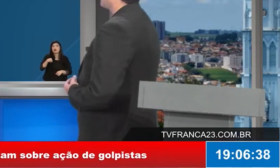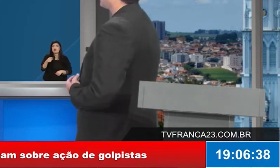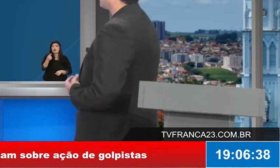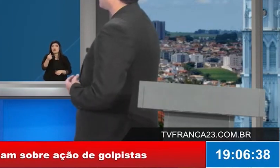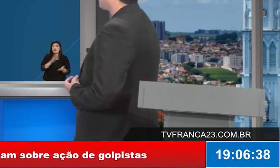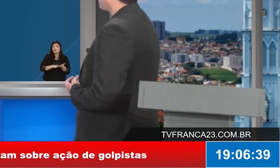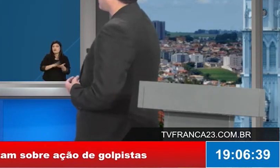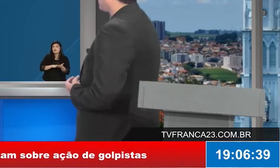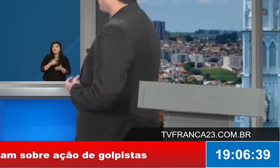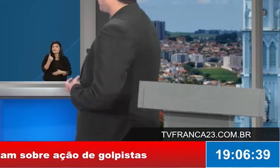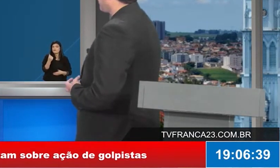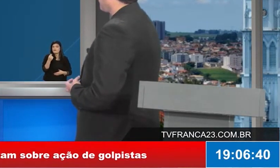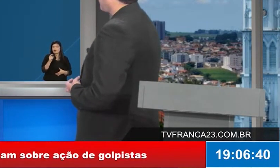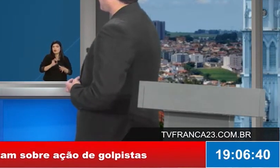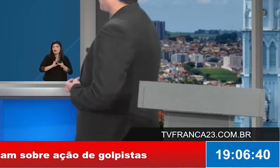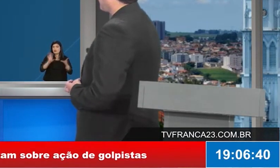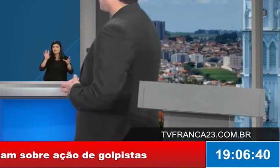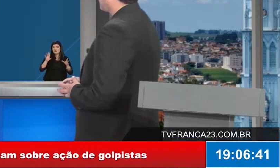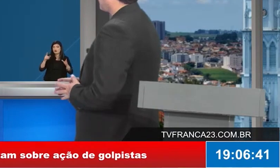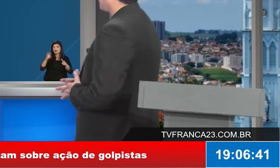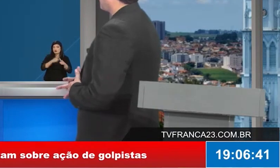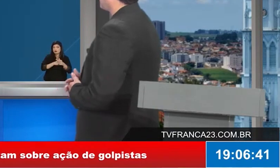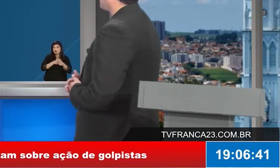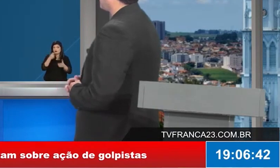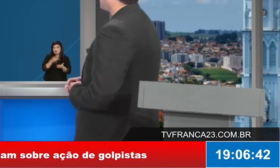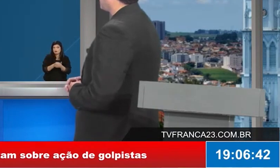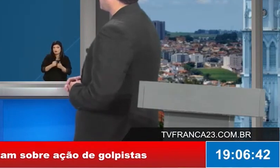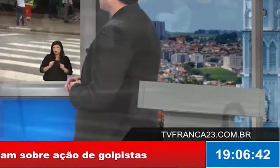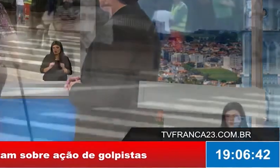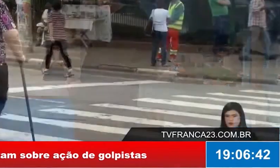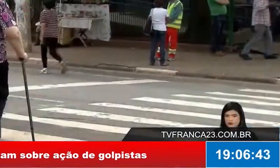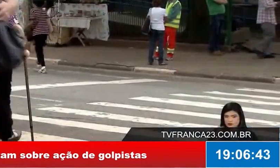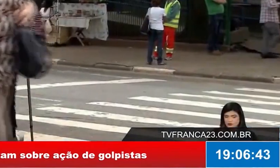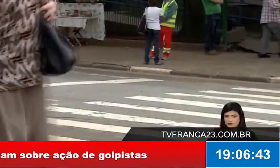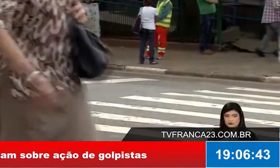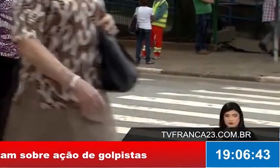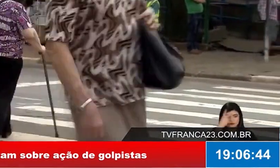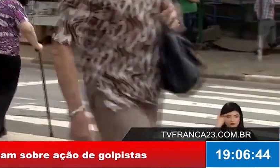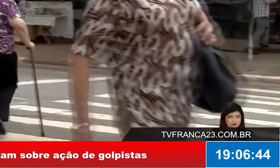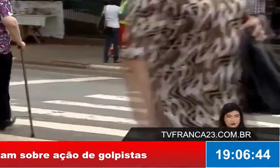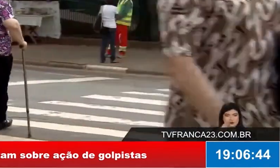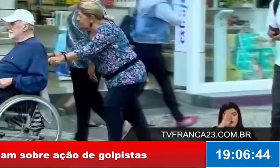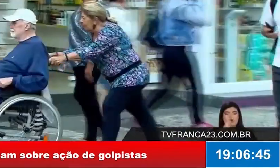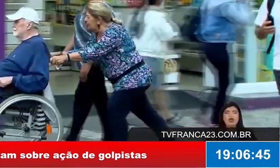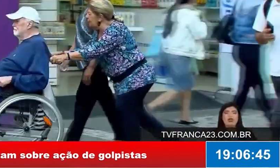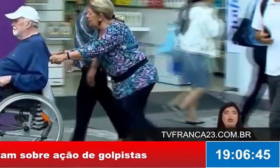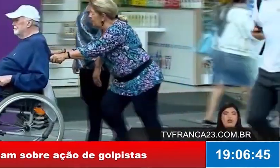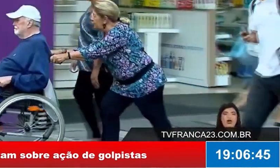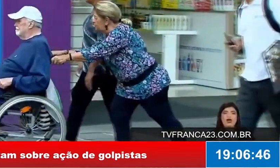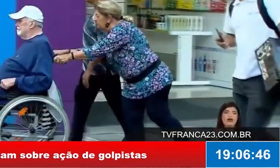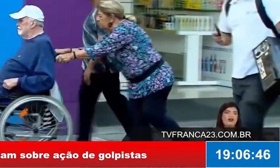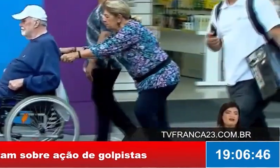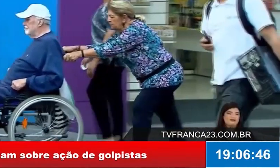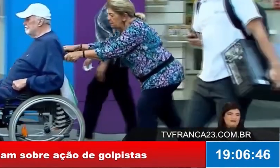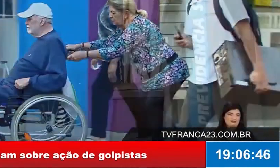das vítimas valores para a liberação de indenizações relacionadas às ações reais. As vítimas geralmente são aposentados